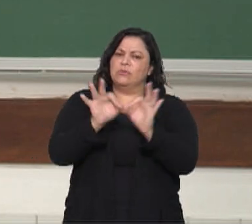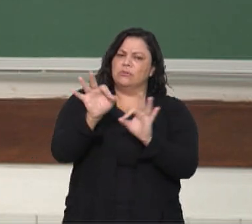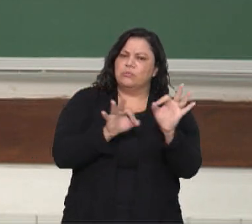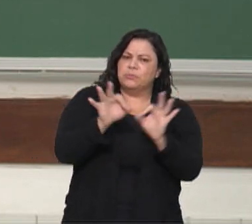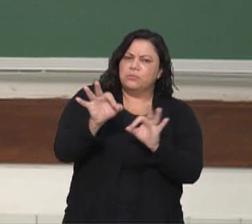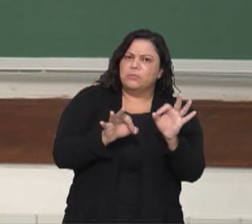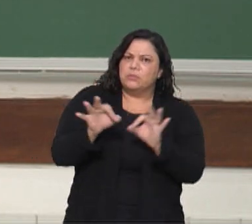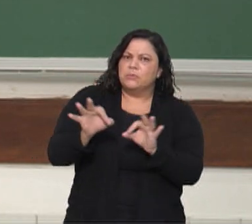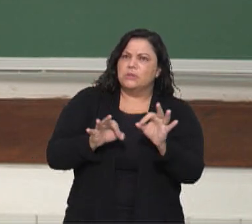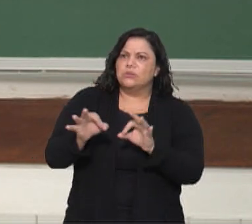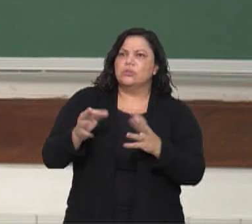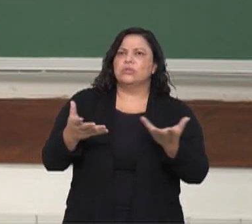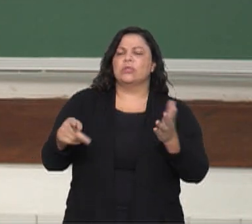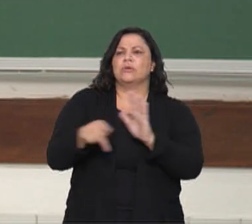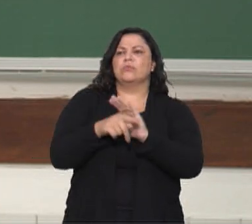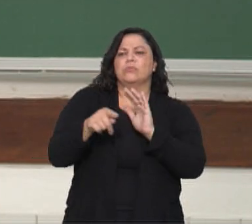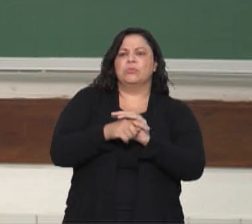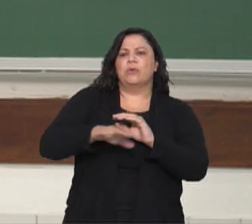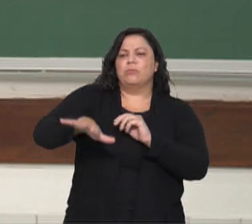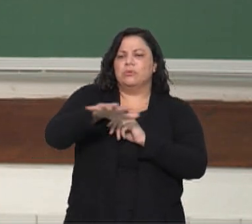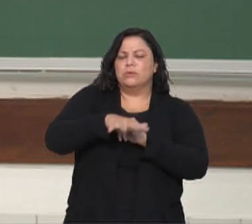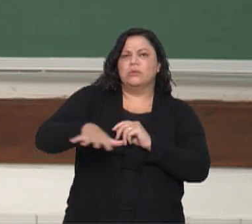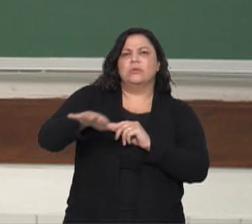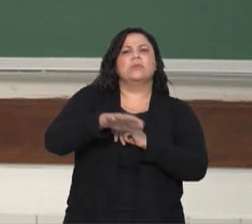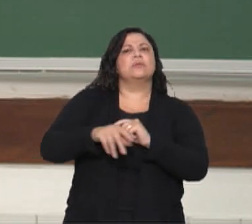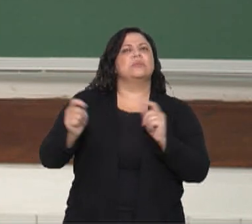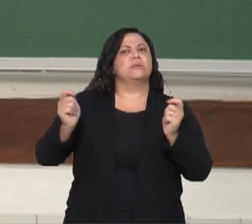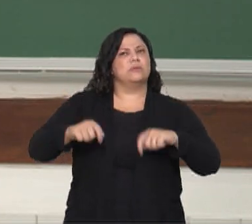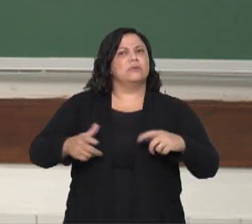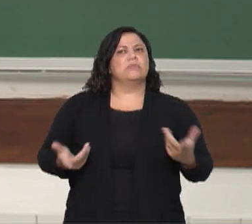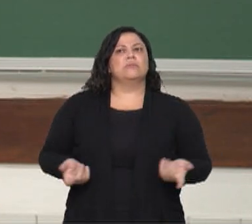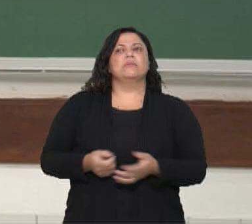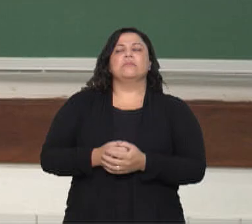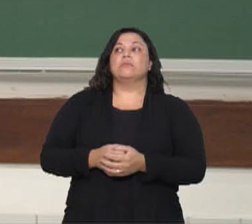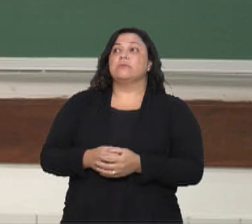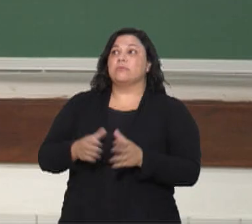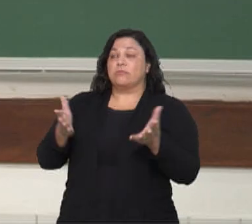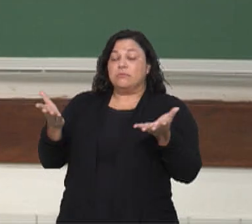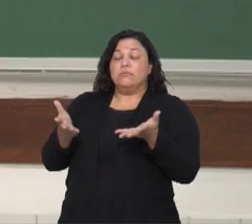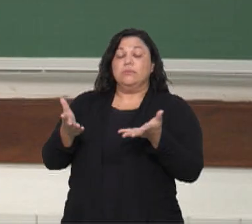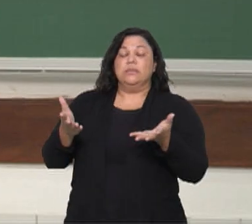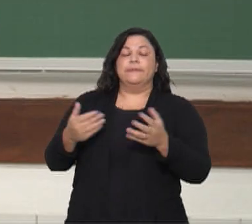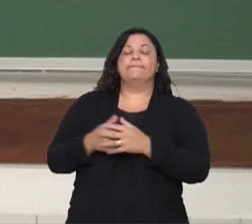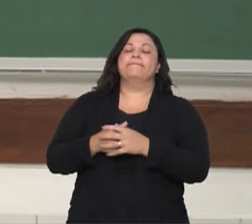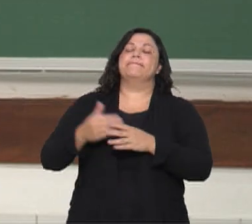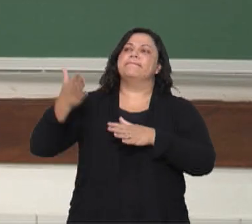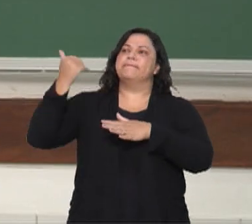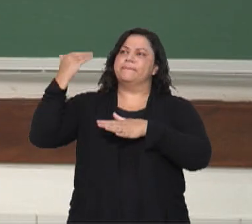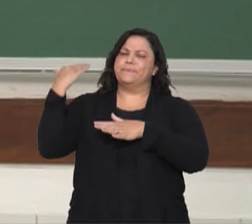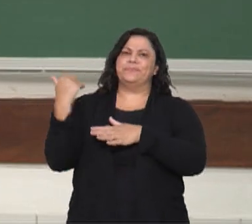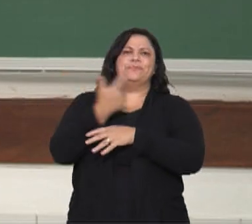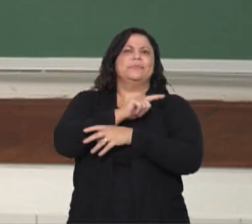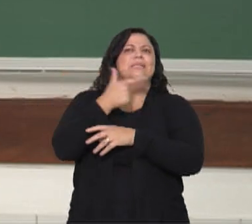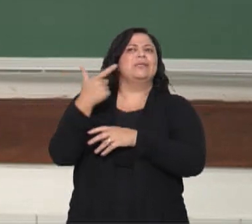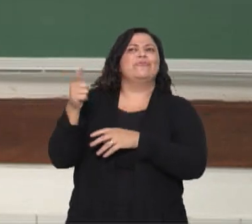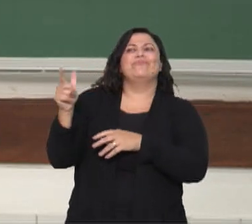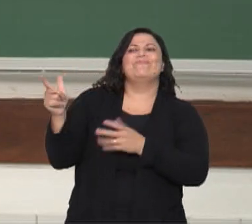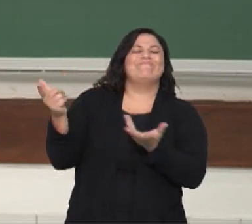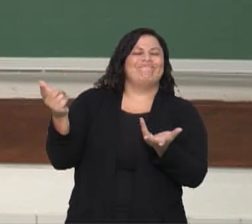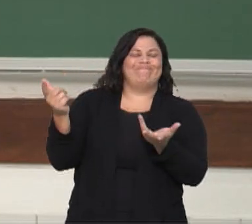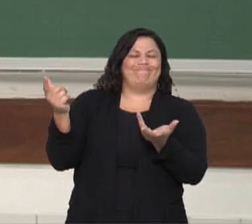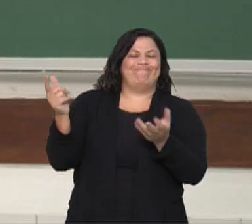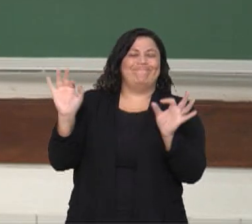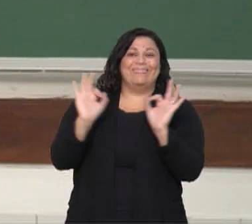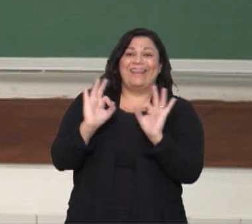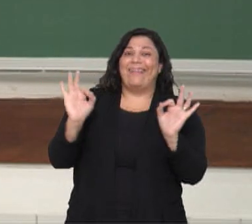Verde, é uma produção orgânica. Mesmo nesse período, eles não tinham essas técnicas de produções com materiais